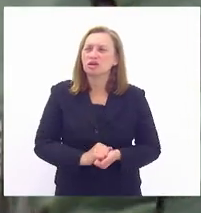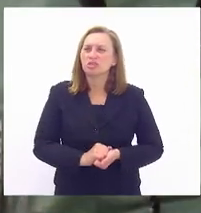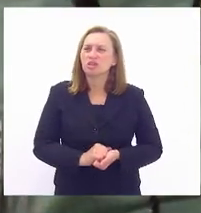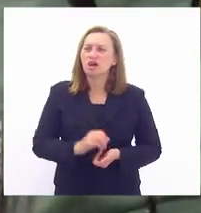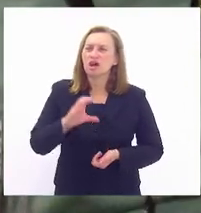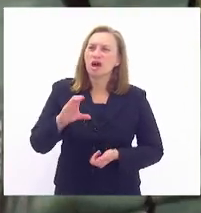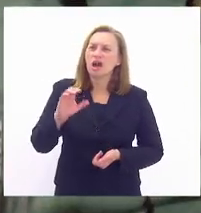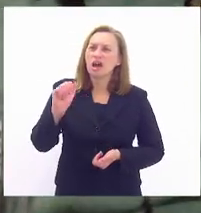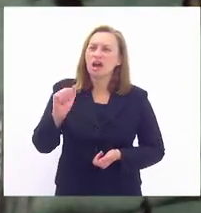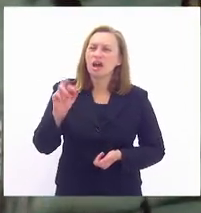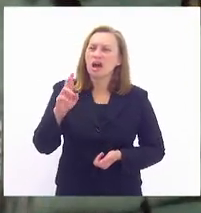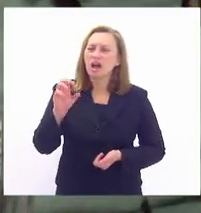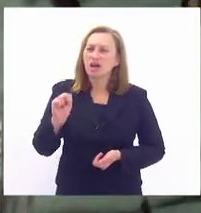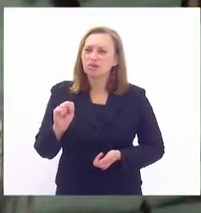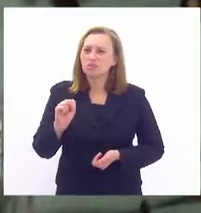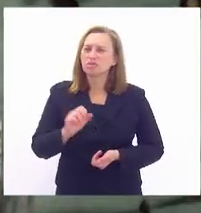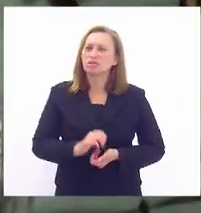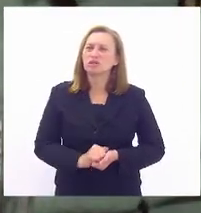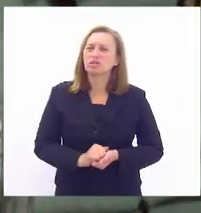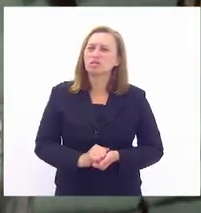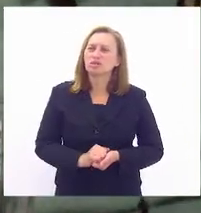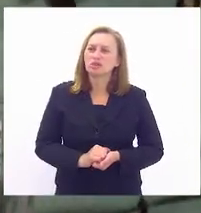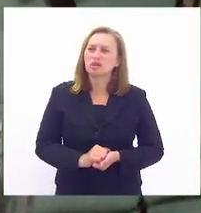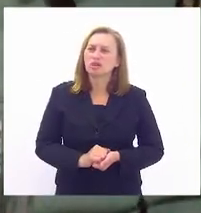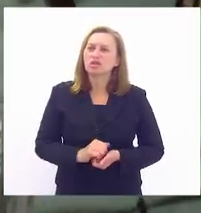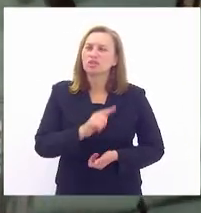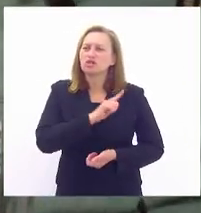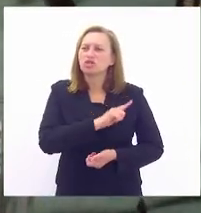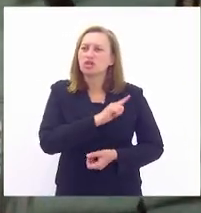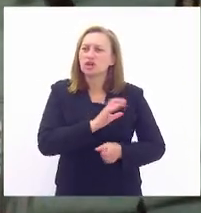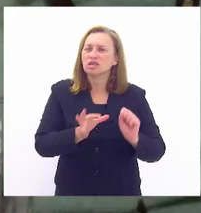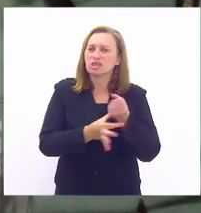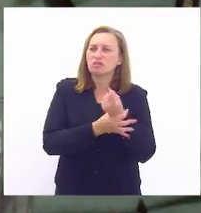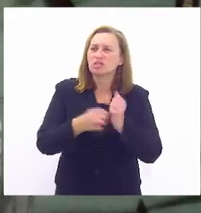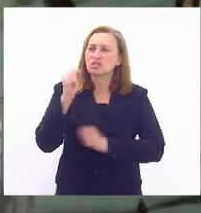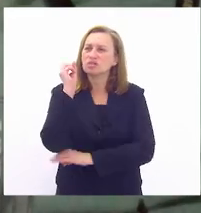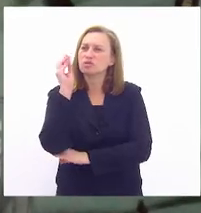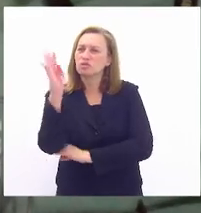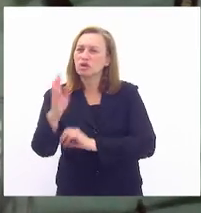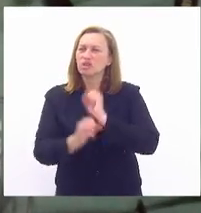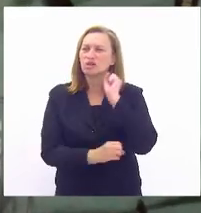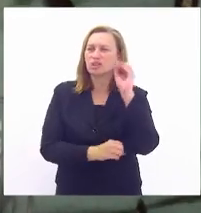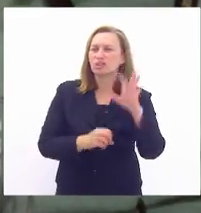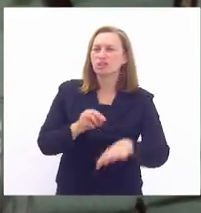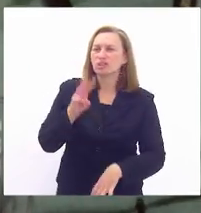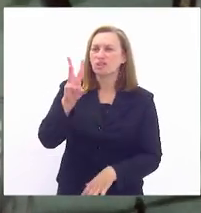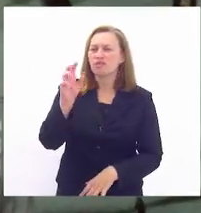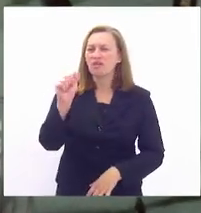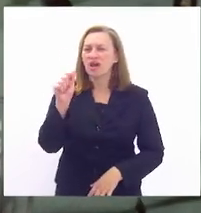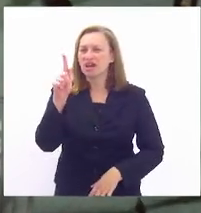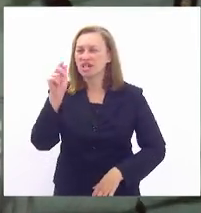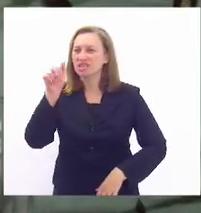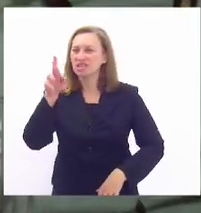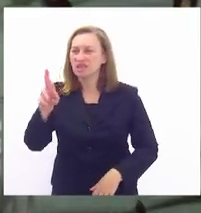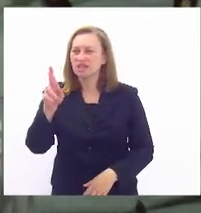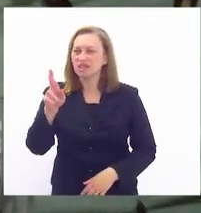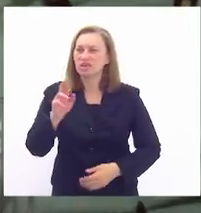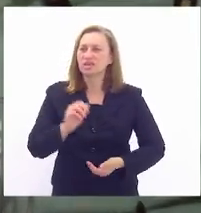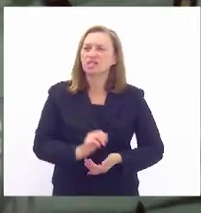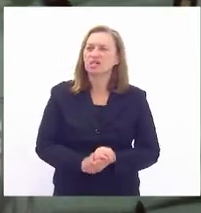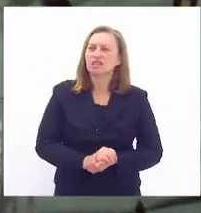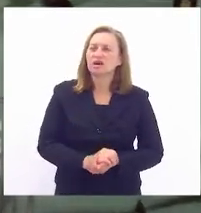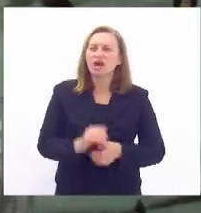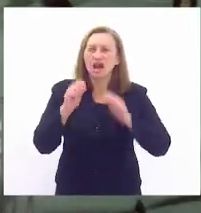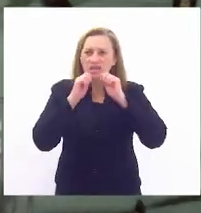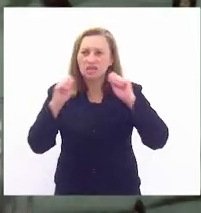Carlos Vivone Oliveira, da Rasco, gerente de segurança e meio ambiente. Wagner Siqueira, PCdoB, assessoria